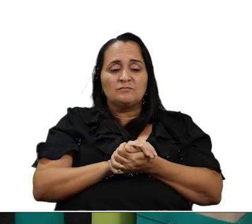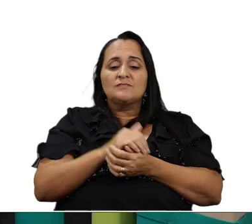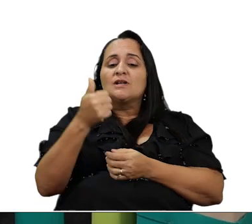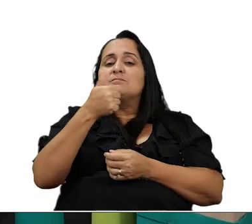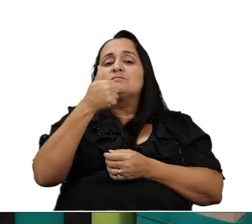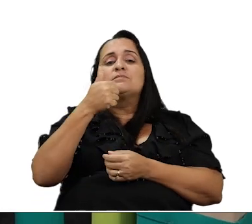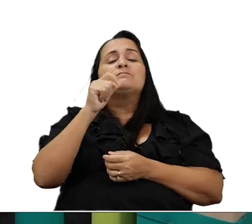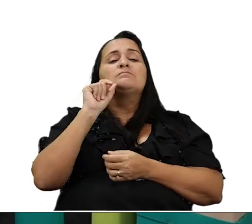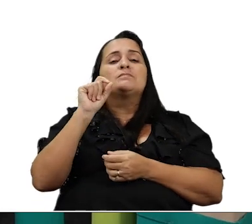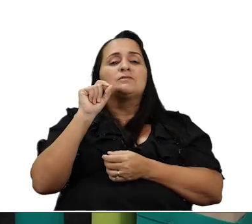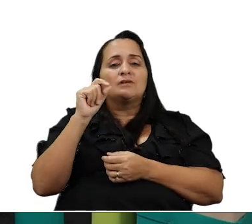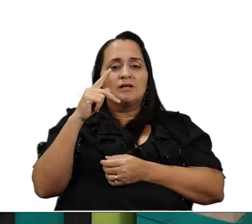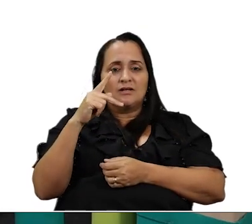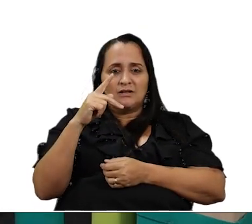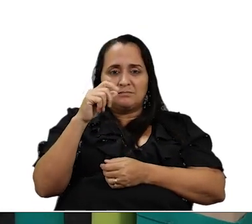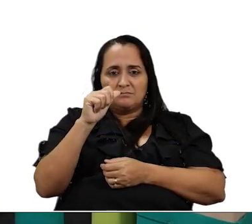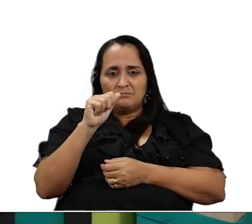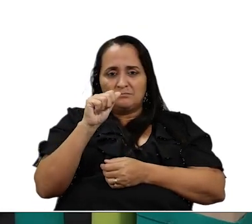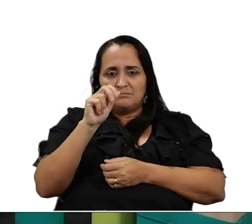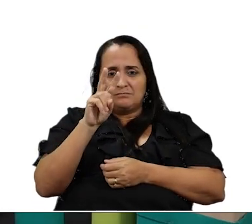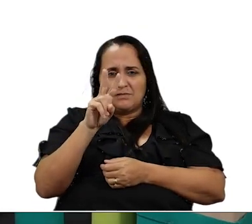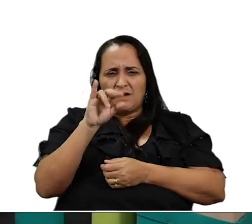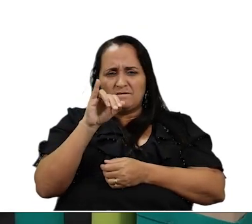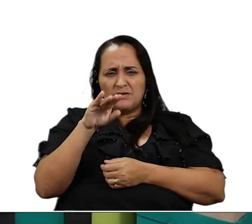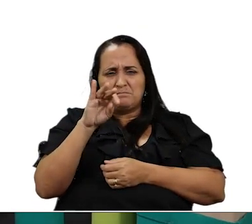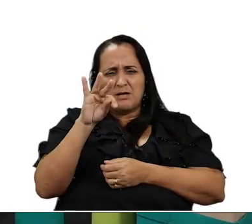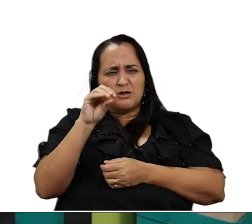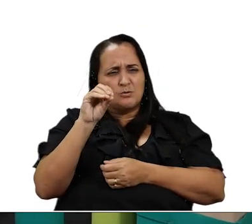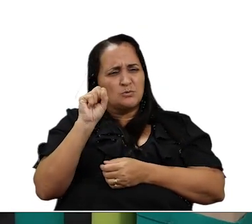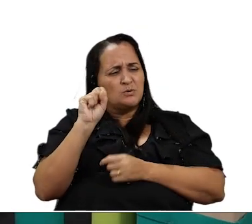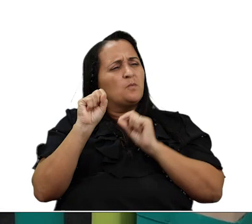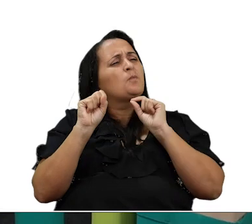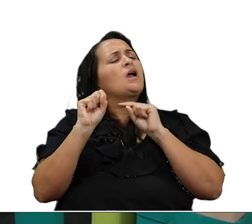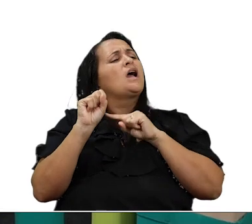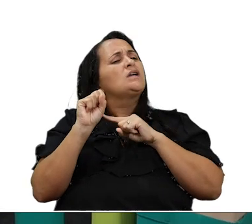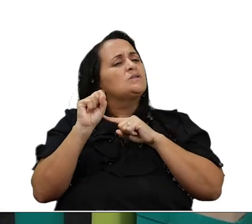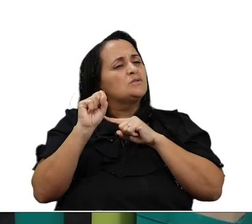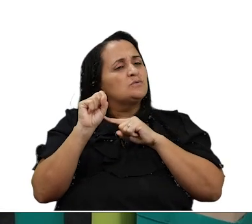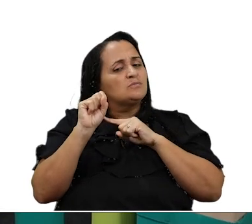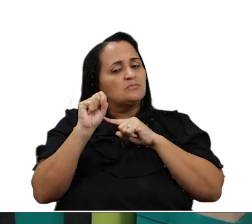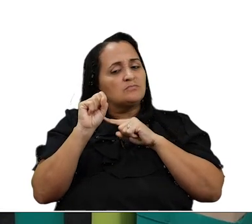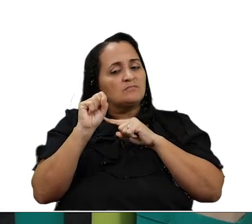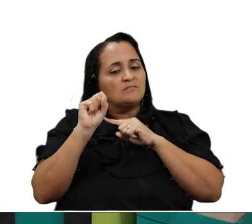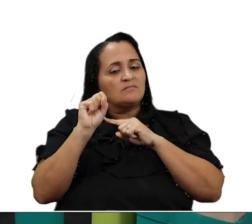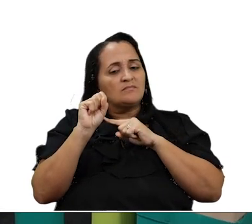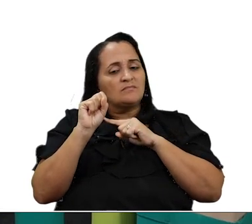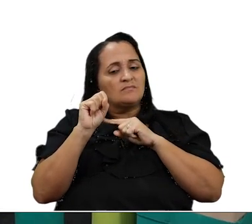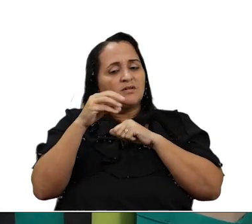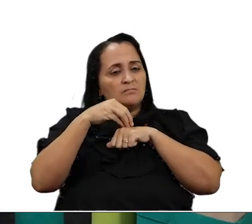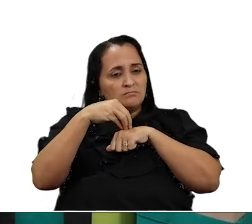4 pavimentos. Pavimento? Nunca ouvi falar sobre isso. Mas para adiantar ao lado, eu vou te